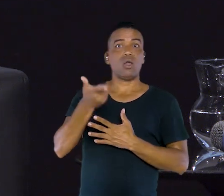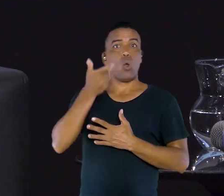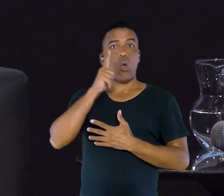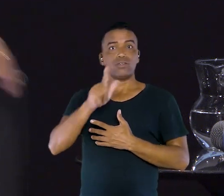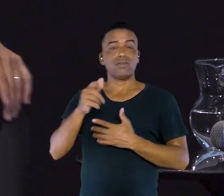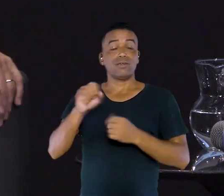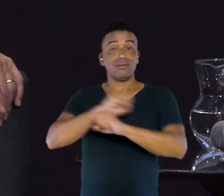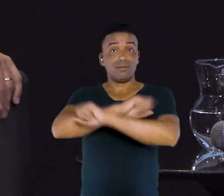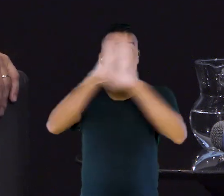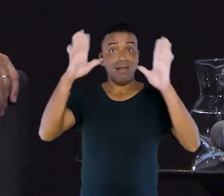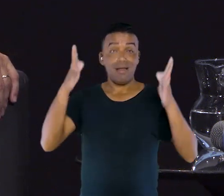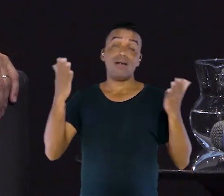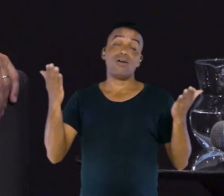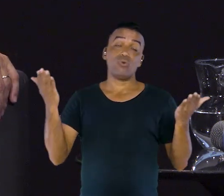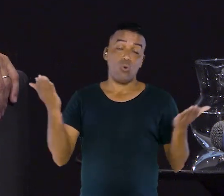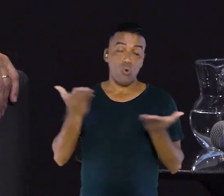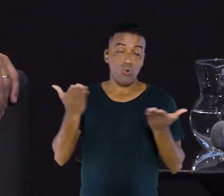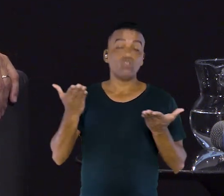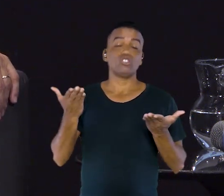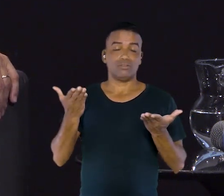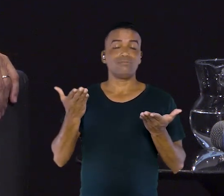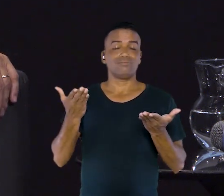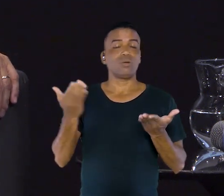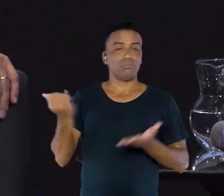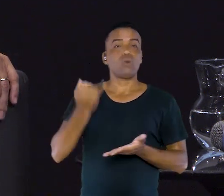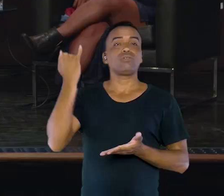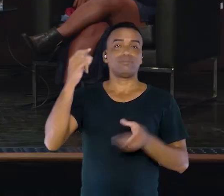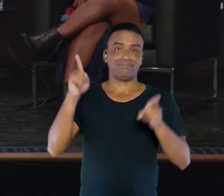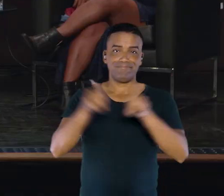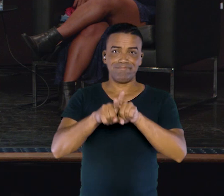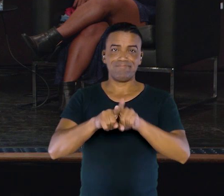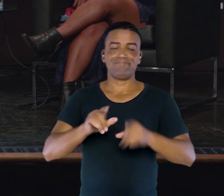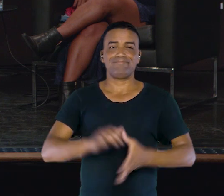tão claras para todo mundo como elas estão agora. Isso é importante também.